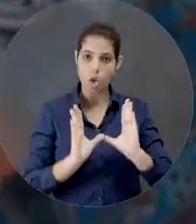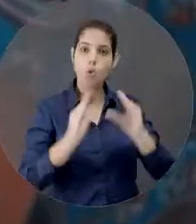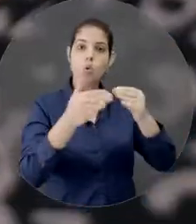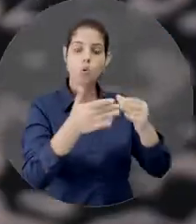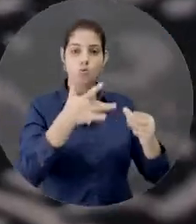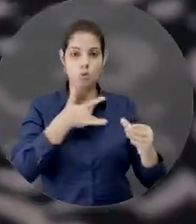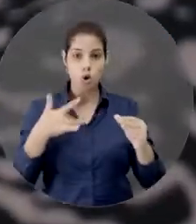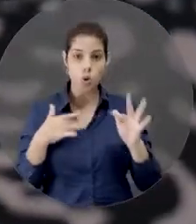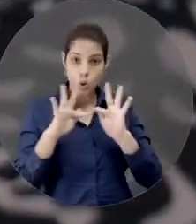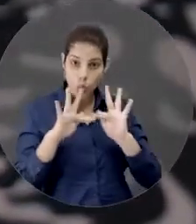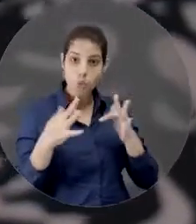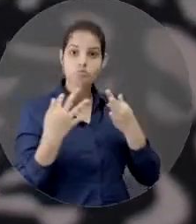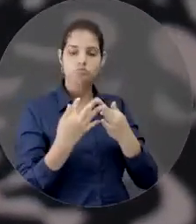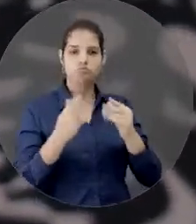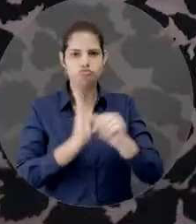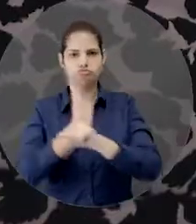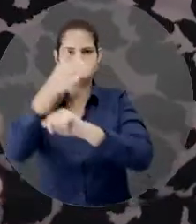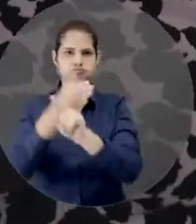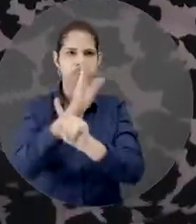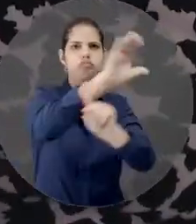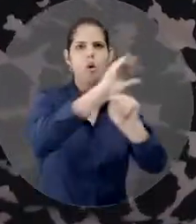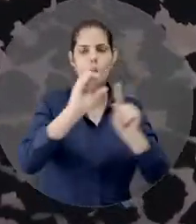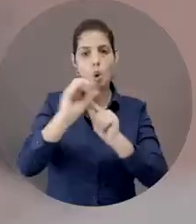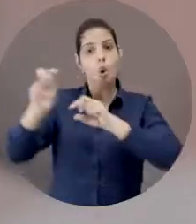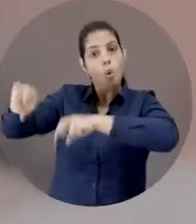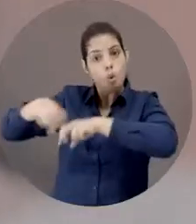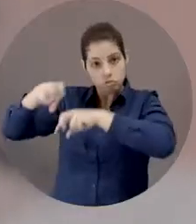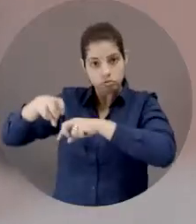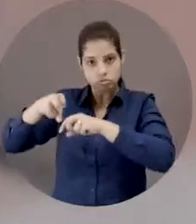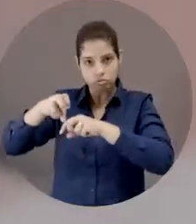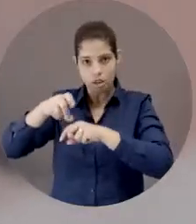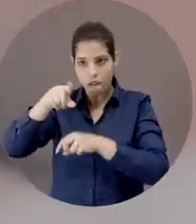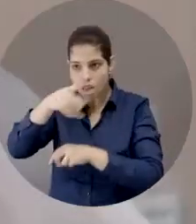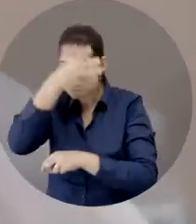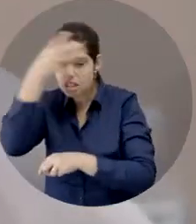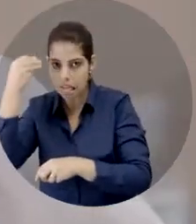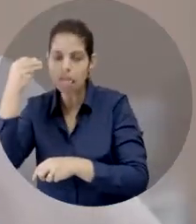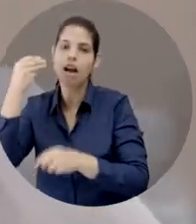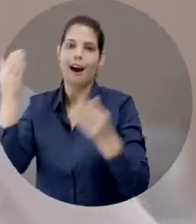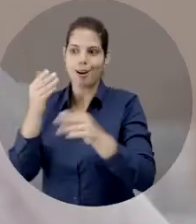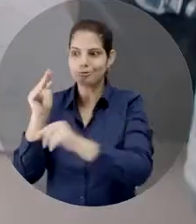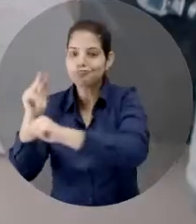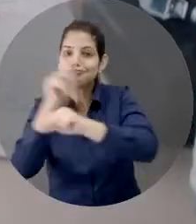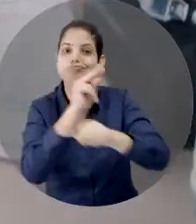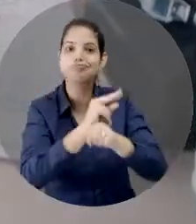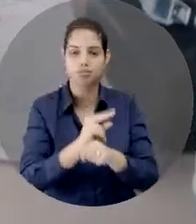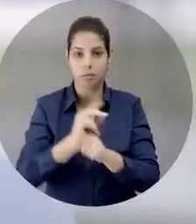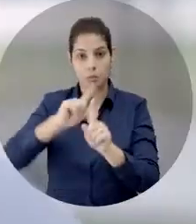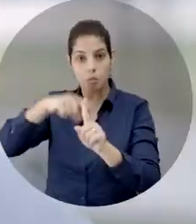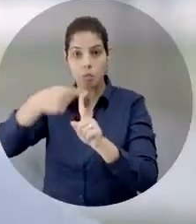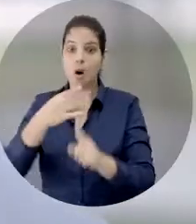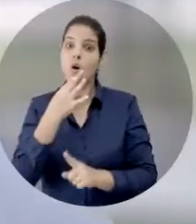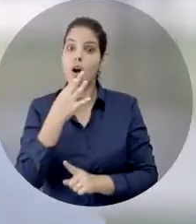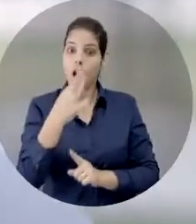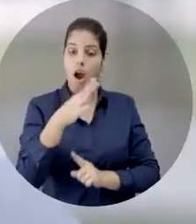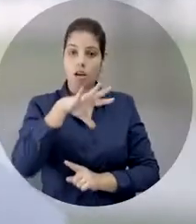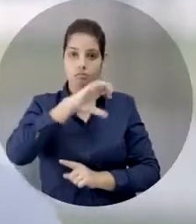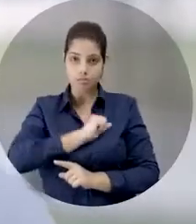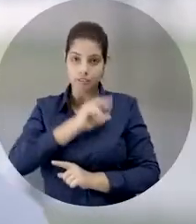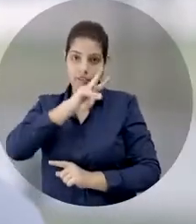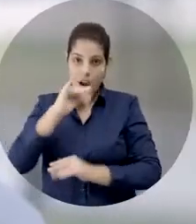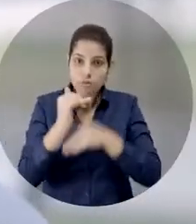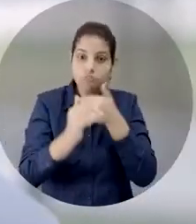Agora, equipes do Saúde da Família vão até as comunidades rurais cuidar de quem antes era esquecido. Nos próximos